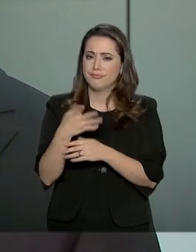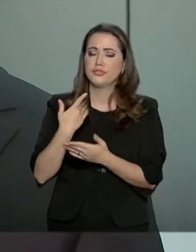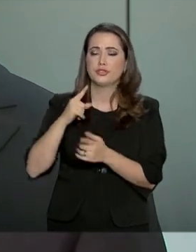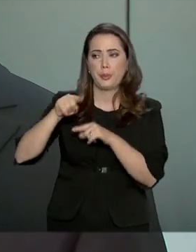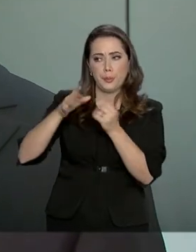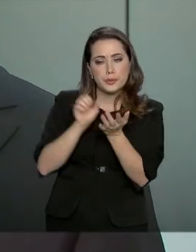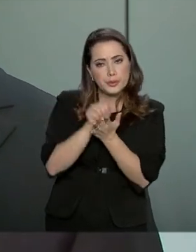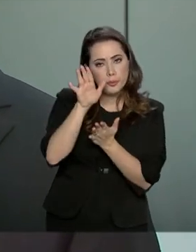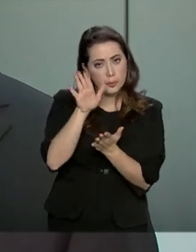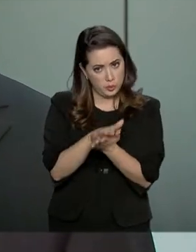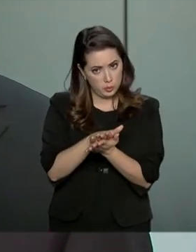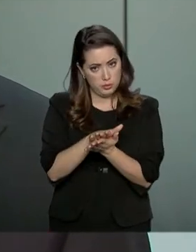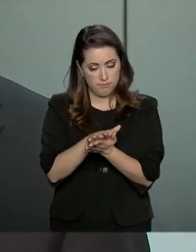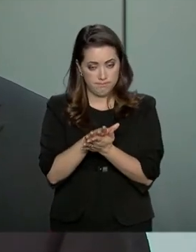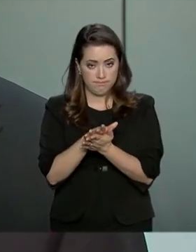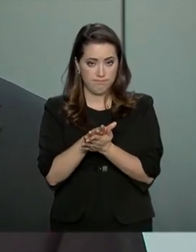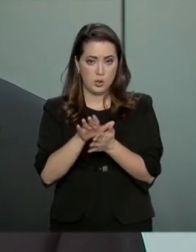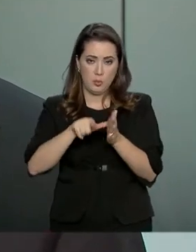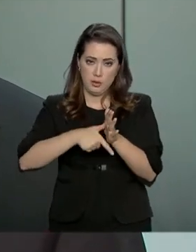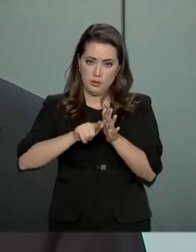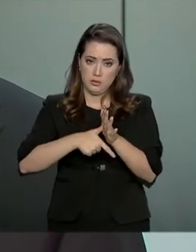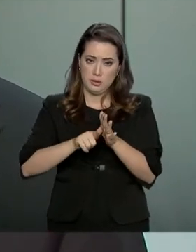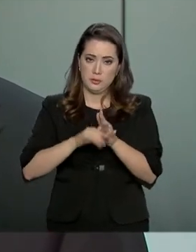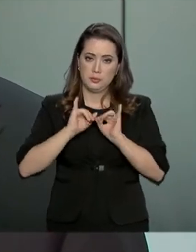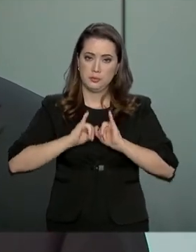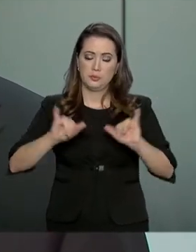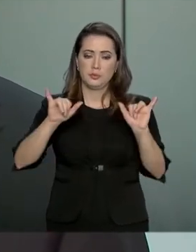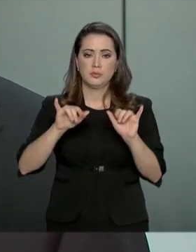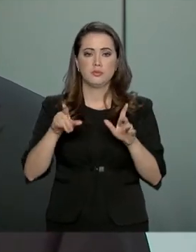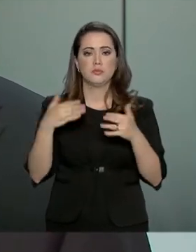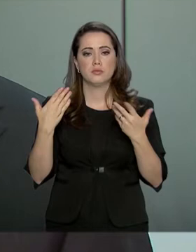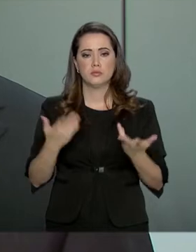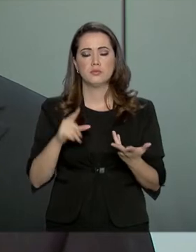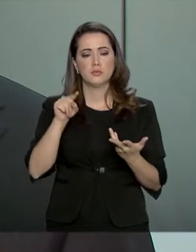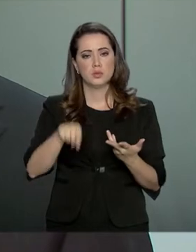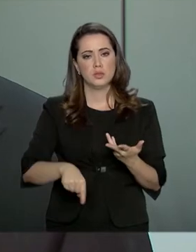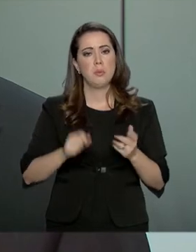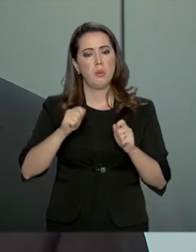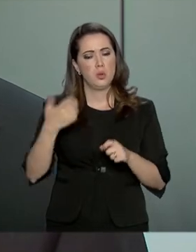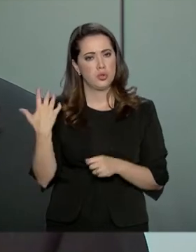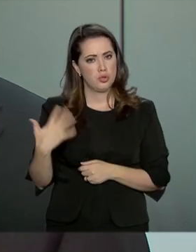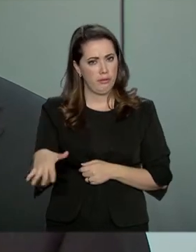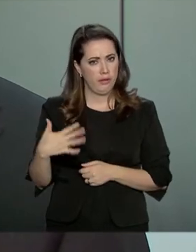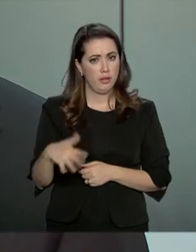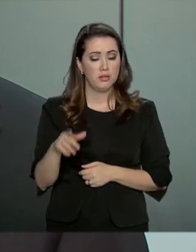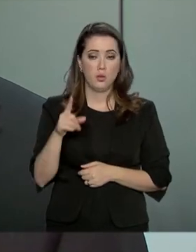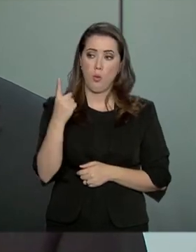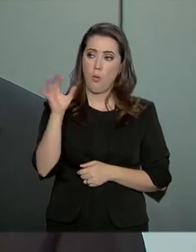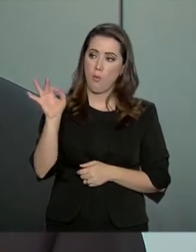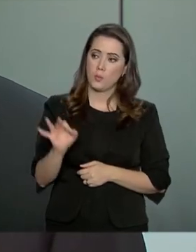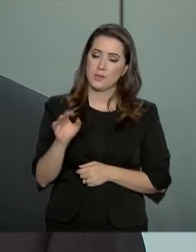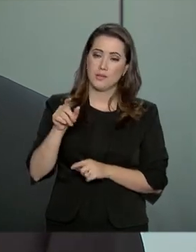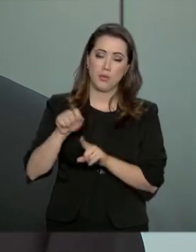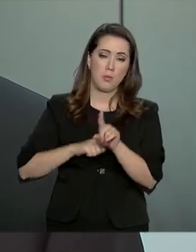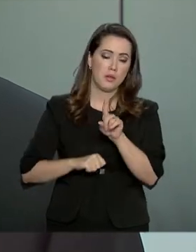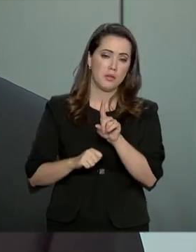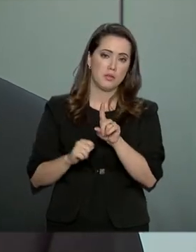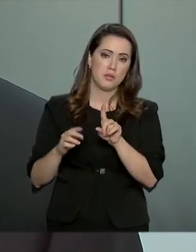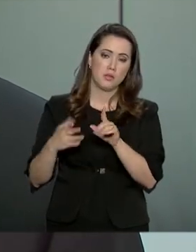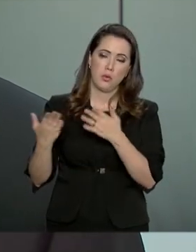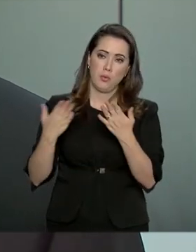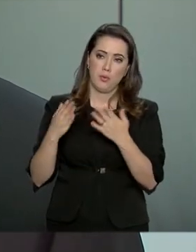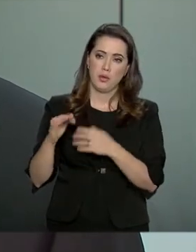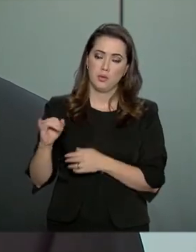multa por atraso na declaração que ela pode ser pesada que é de 1% ao mês sobre o imposto